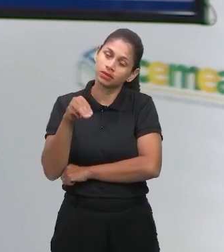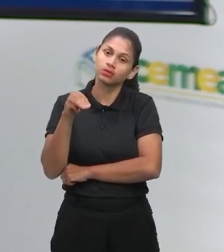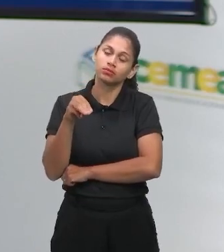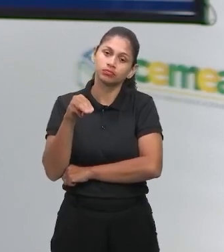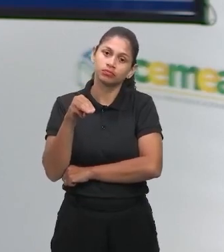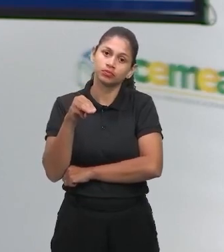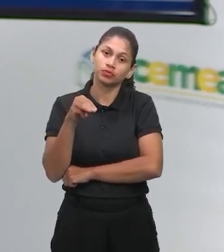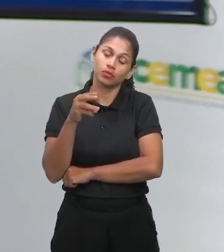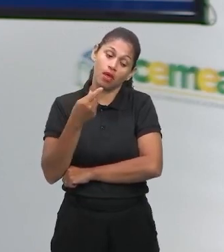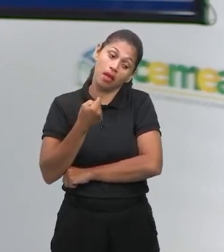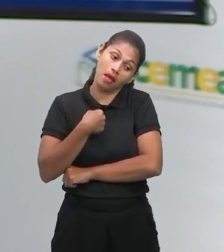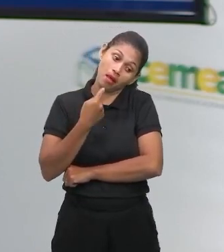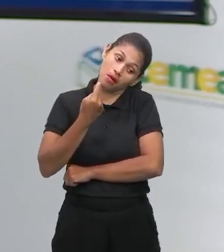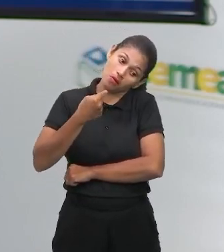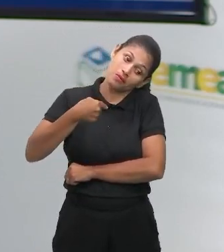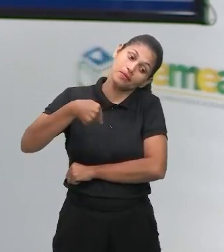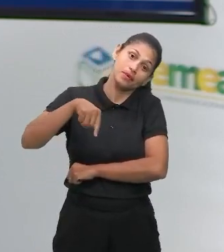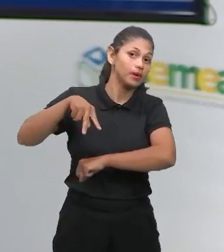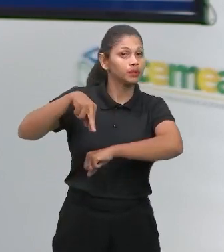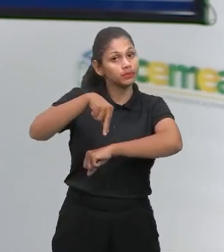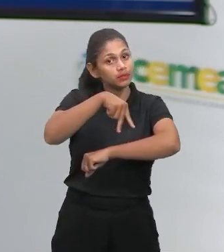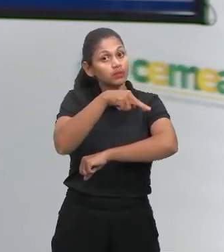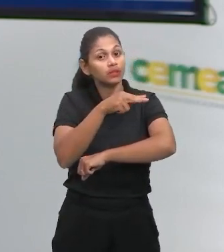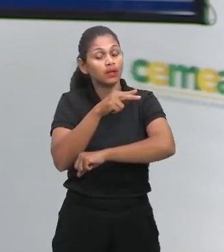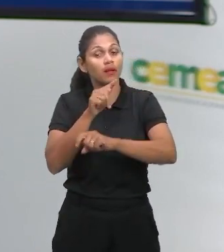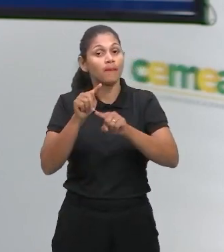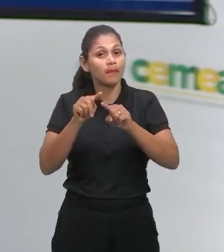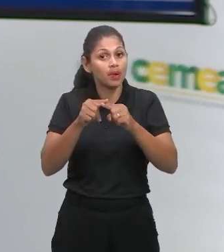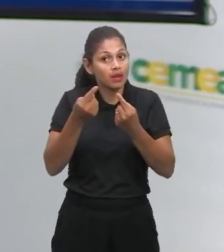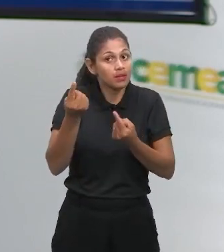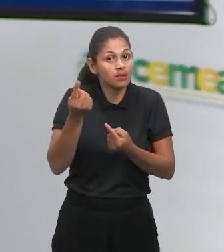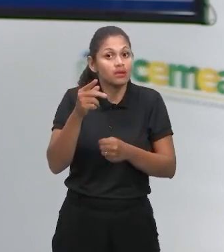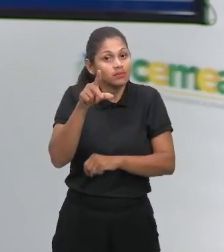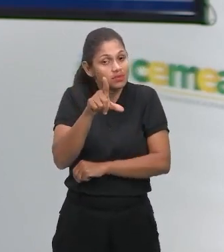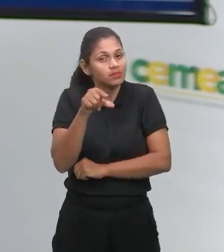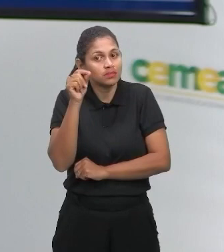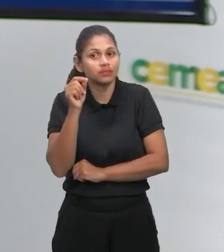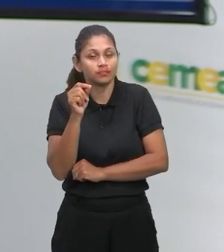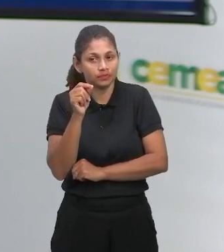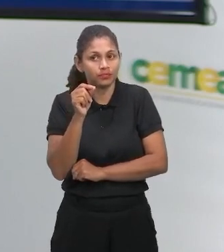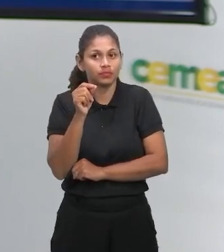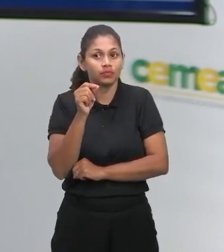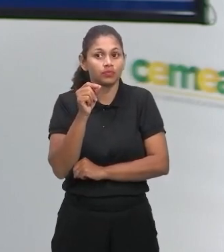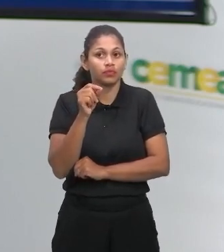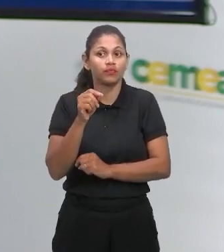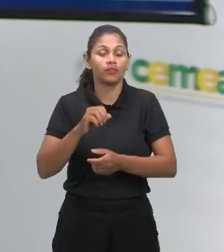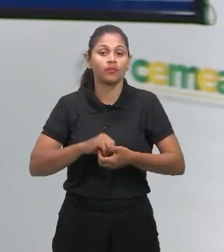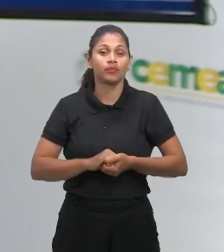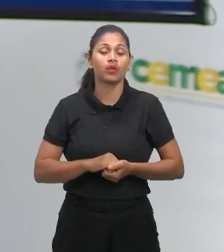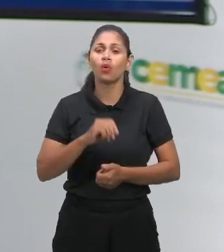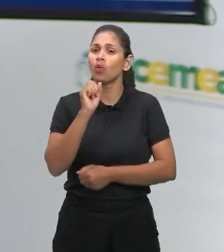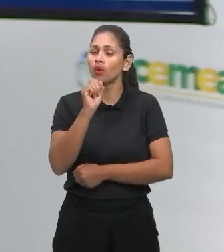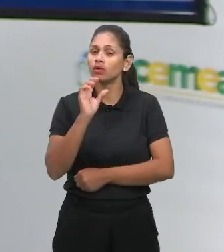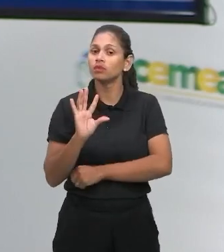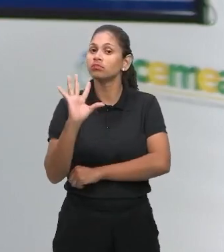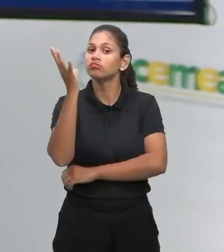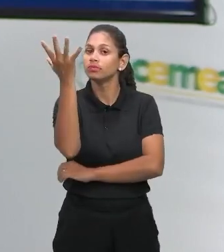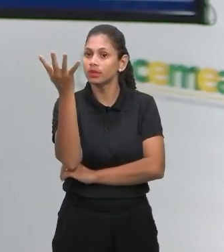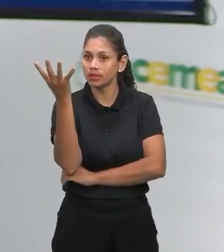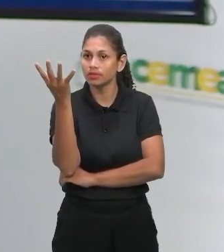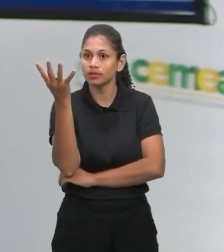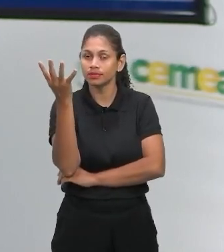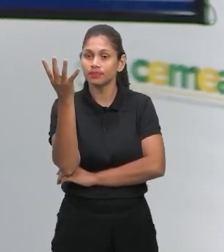de tempo, né? Se de metrô ele leva 37 minutos e andando ele leva 40 minutos, o que é que vai acontecer aqui?